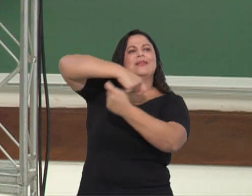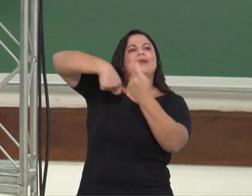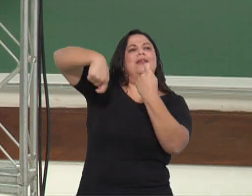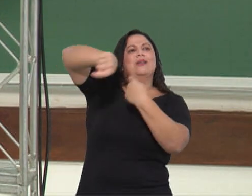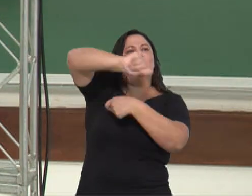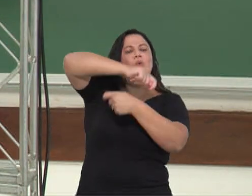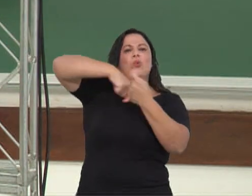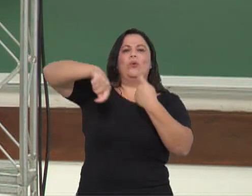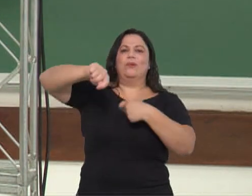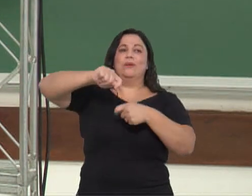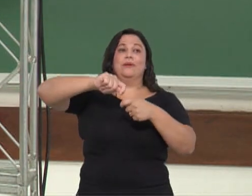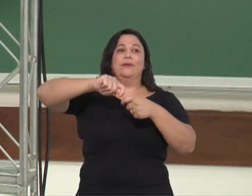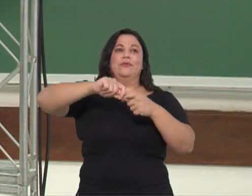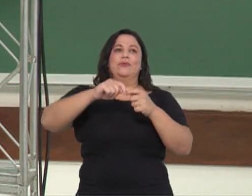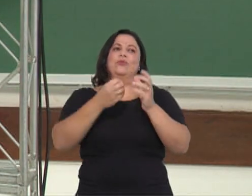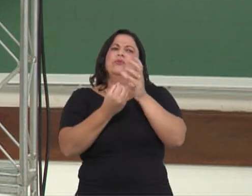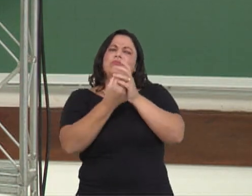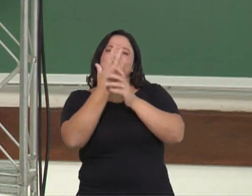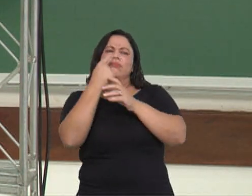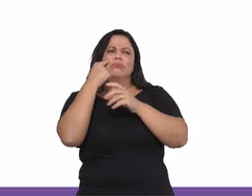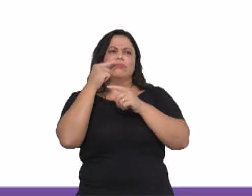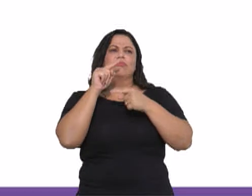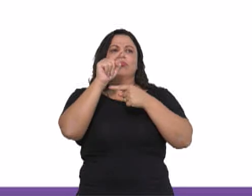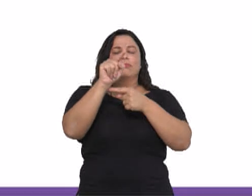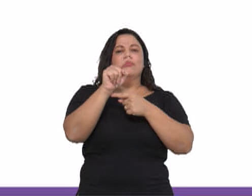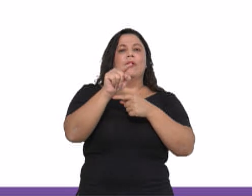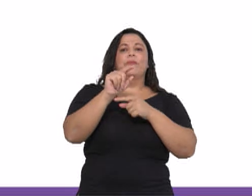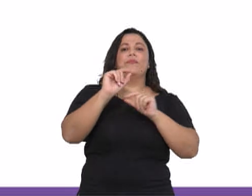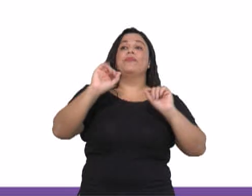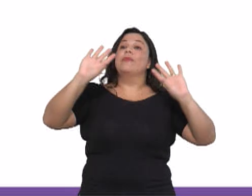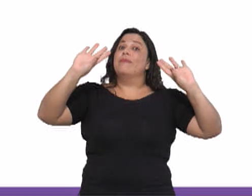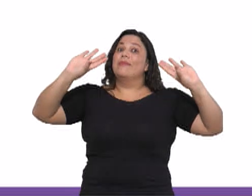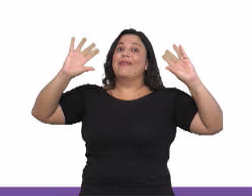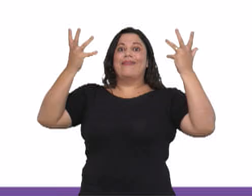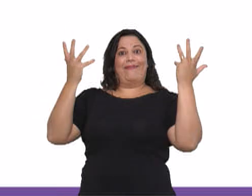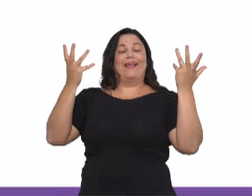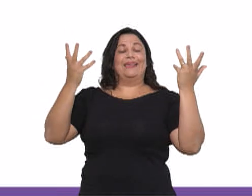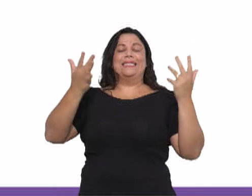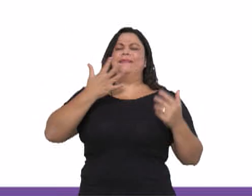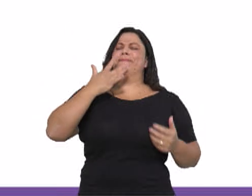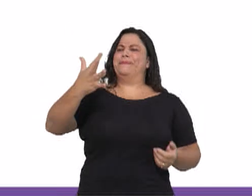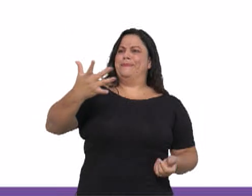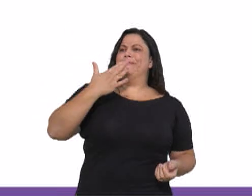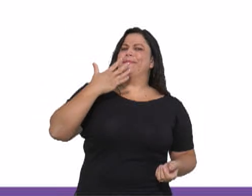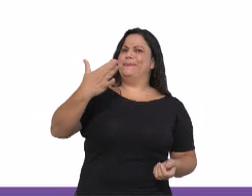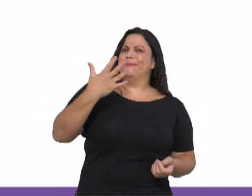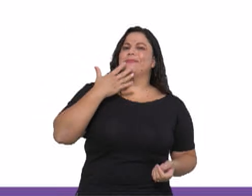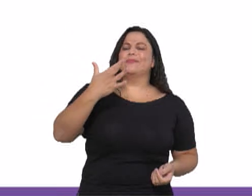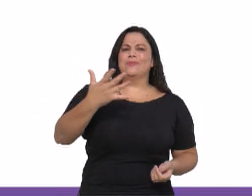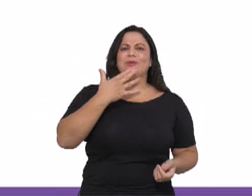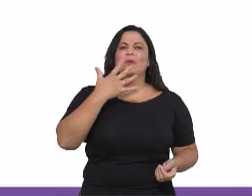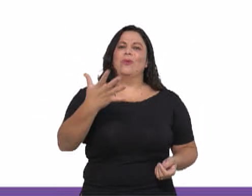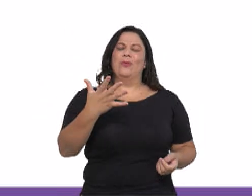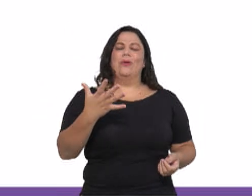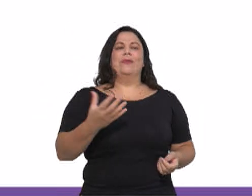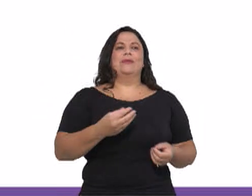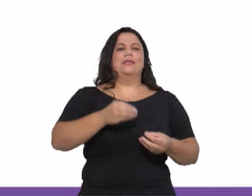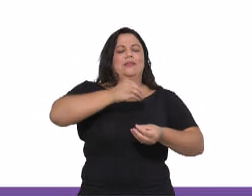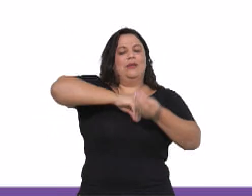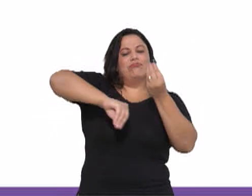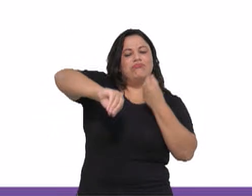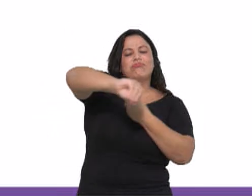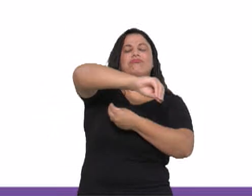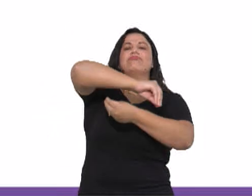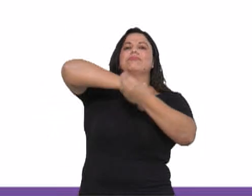algumas figuras. Então, quer dizer, é uma festa bastante colorida e está dentro de outras festas,